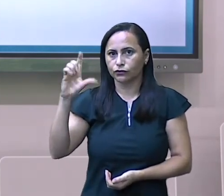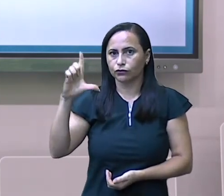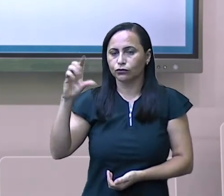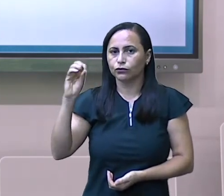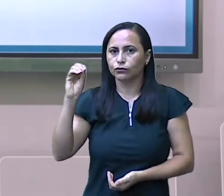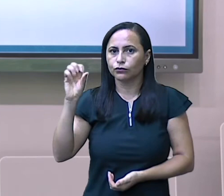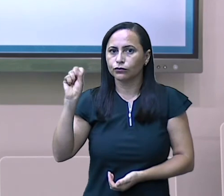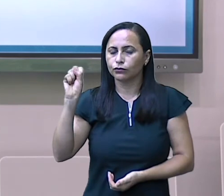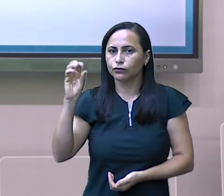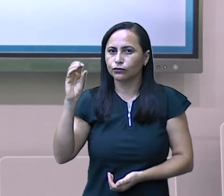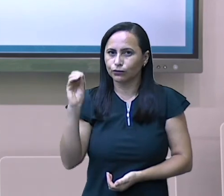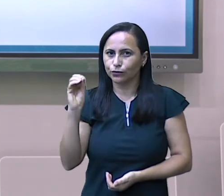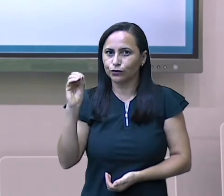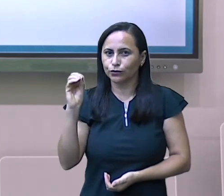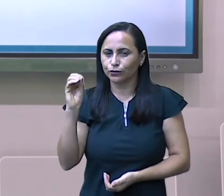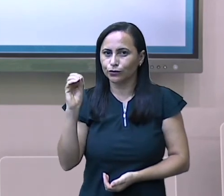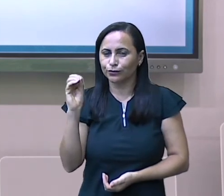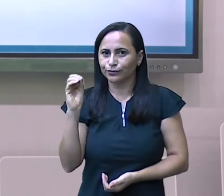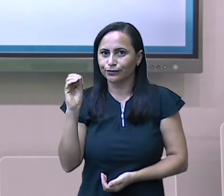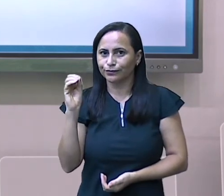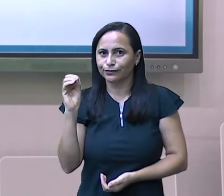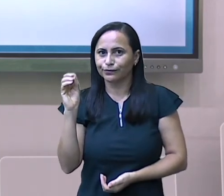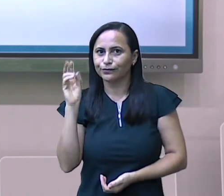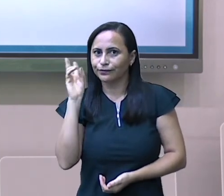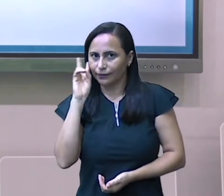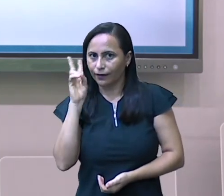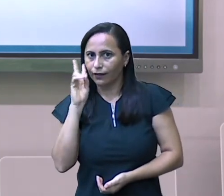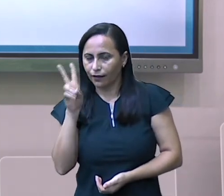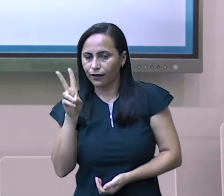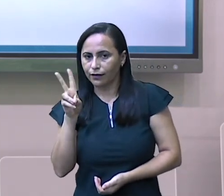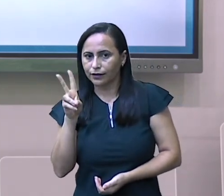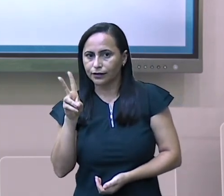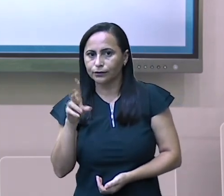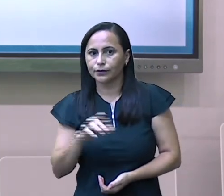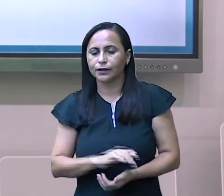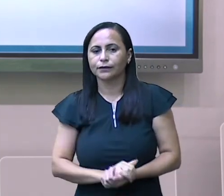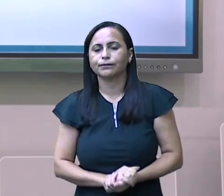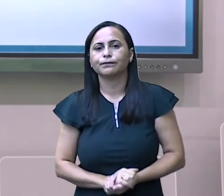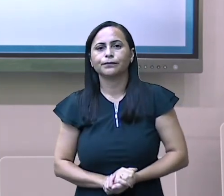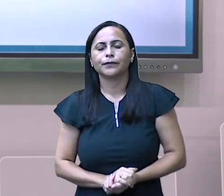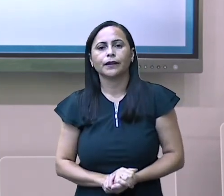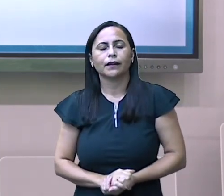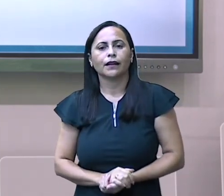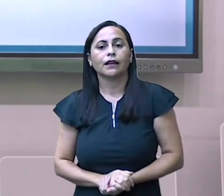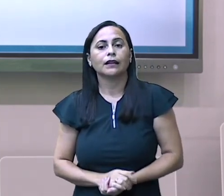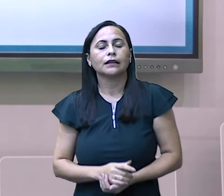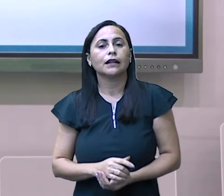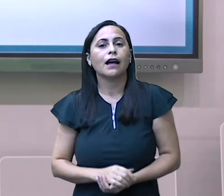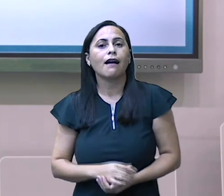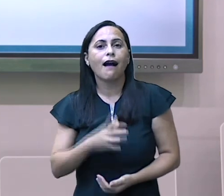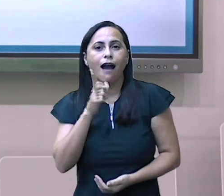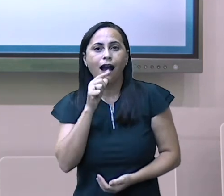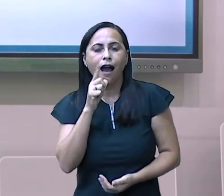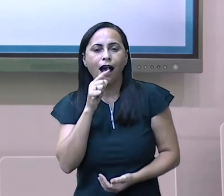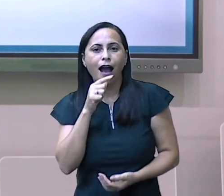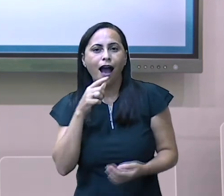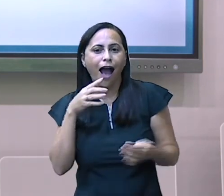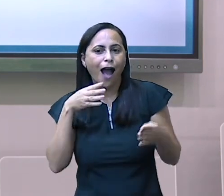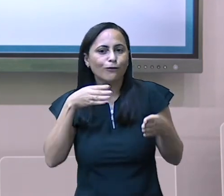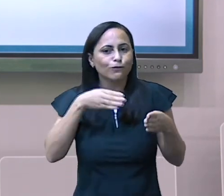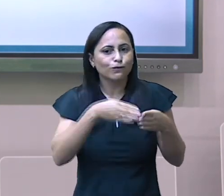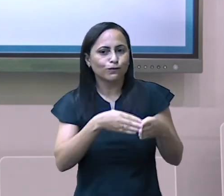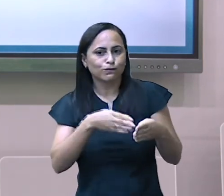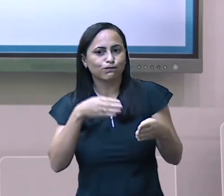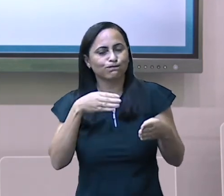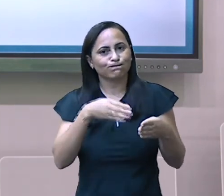argiloso. Qual é a curiosidade do solo argiloso, estudantes? A água, ela não consegue penetrar